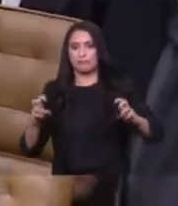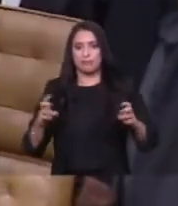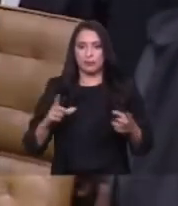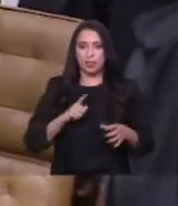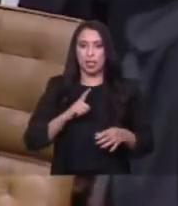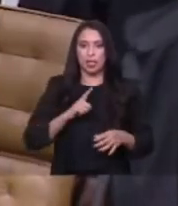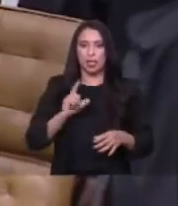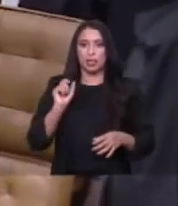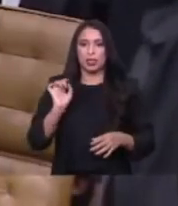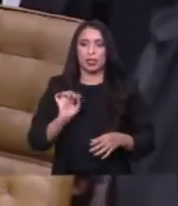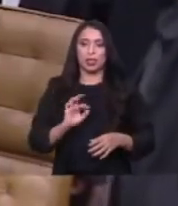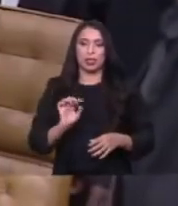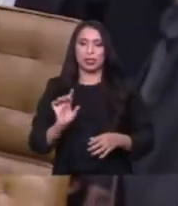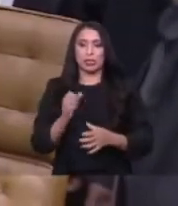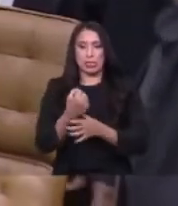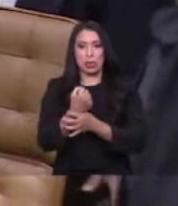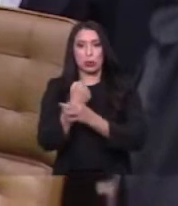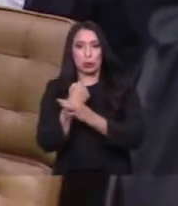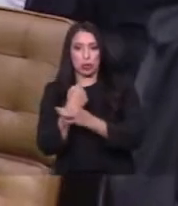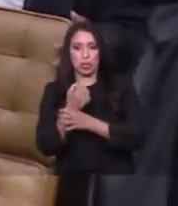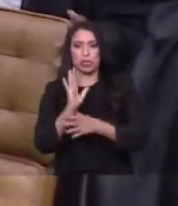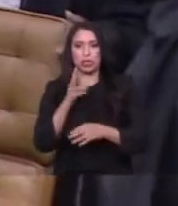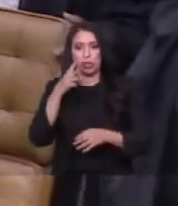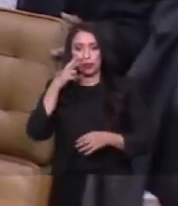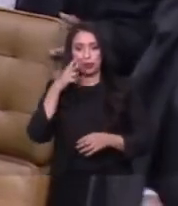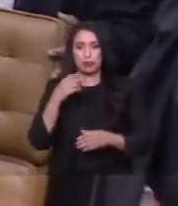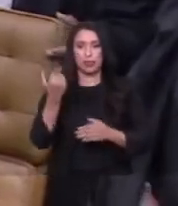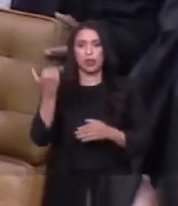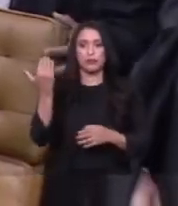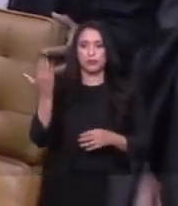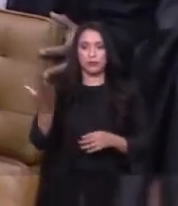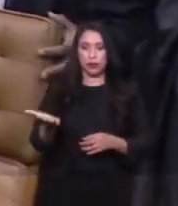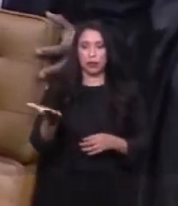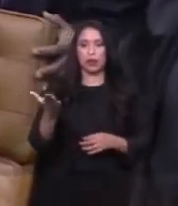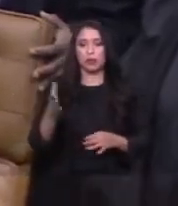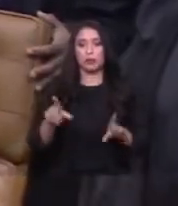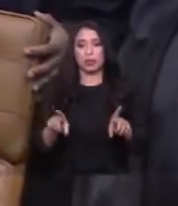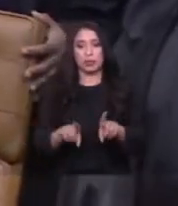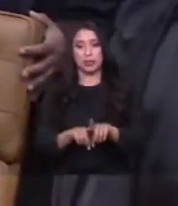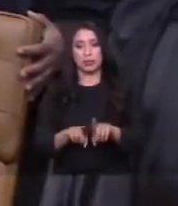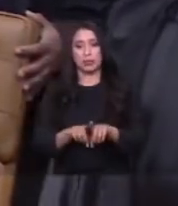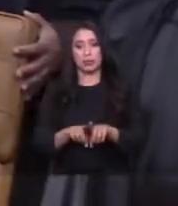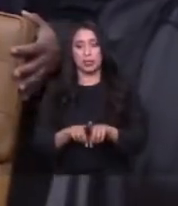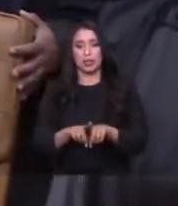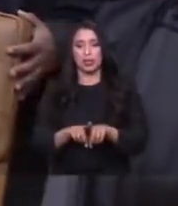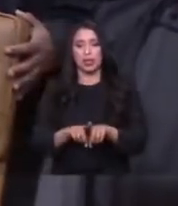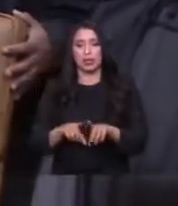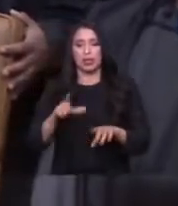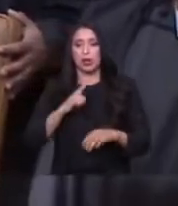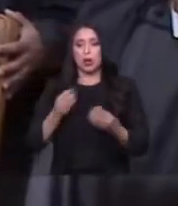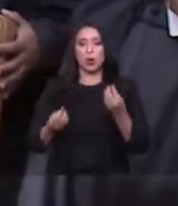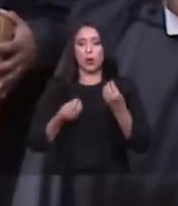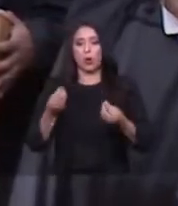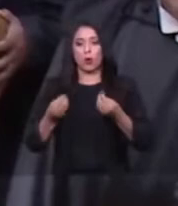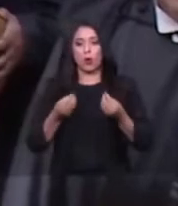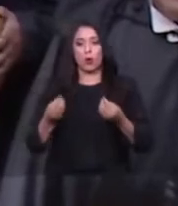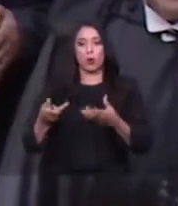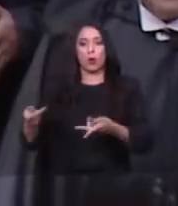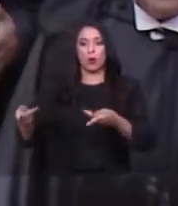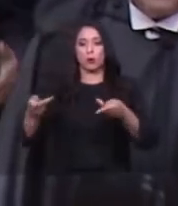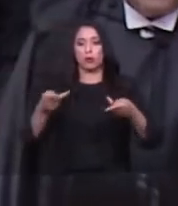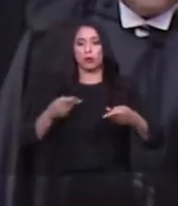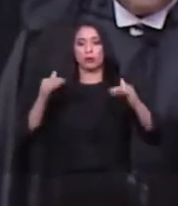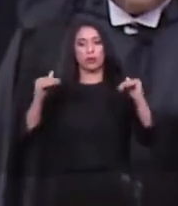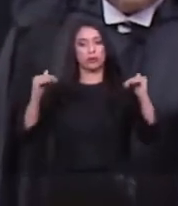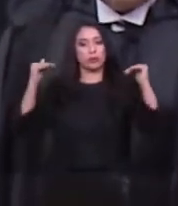de Atos vulcão que a gente vê muito no Congresso tem também no Supremo agora pelo que eu estou acompanhando aqui